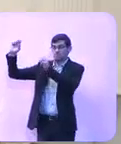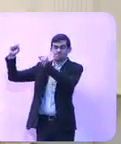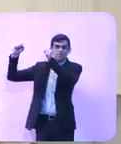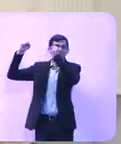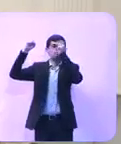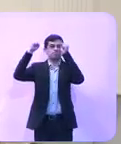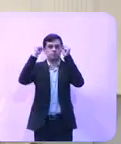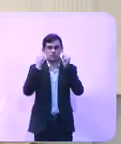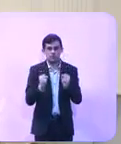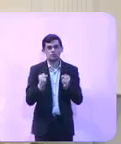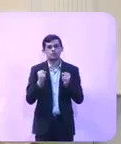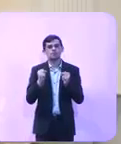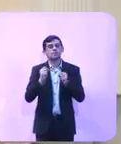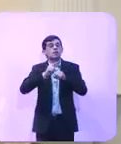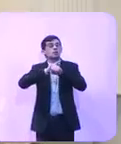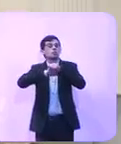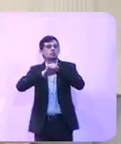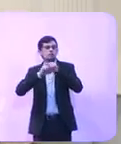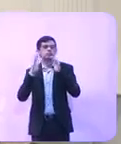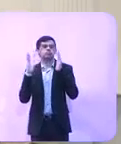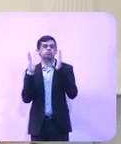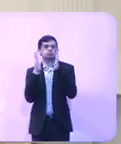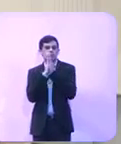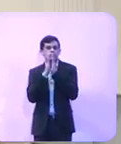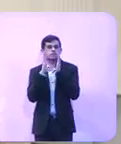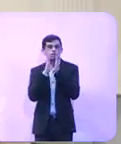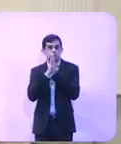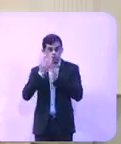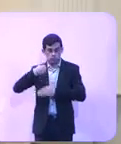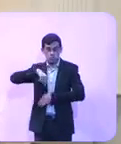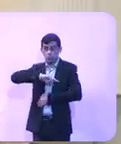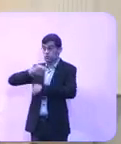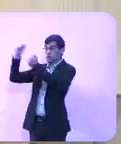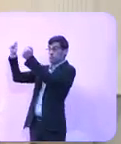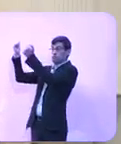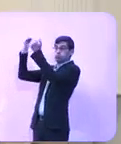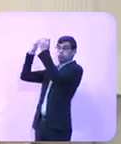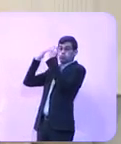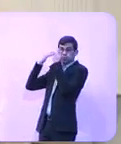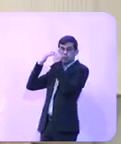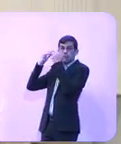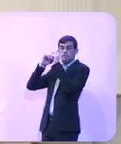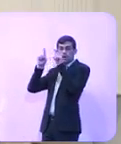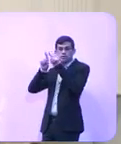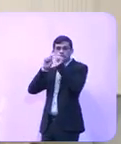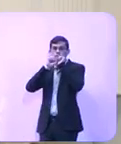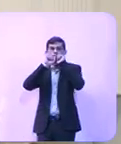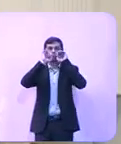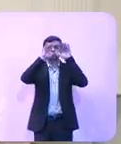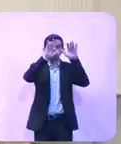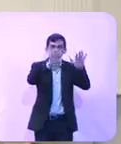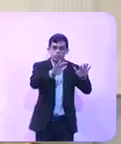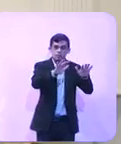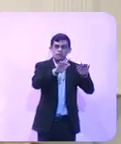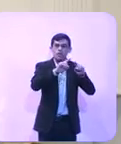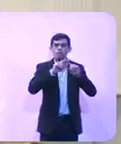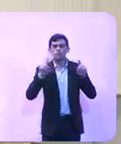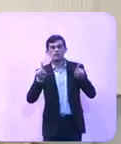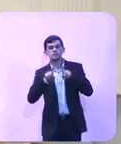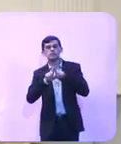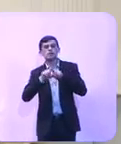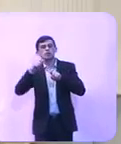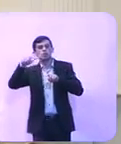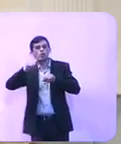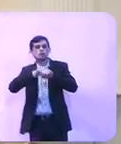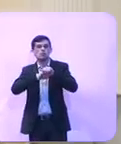poderoso. Então, quando oramos assim, nós somos abençoados, mas abençoamos pessoas. Mas em outros momentos nós